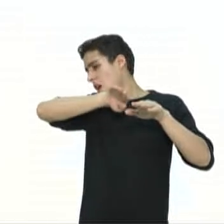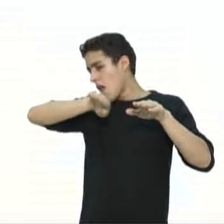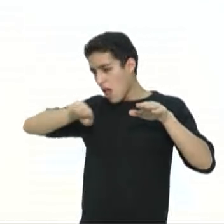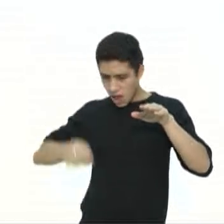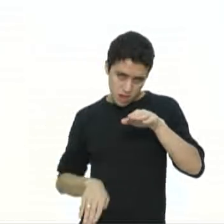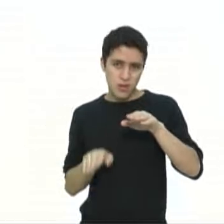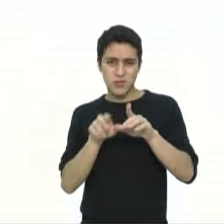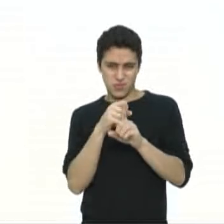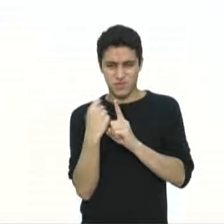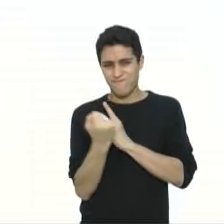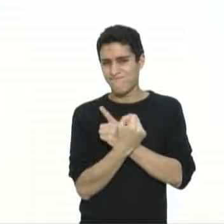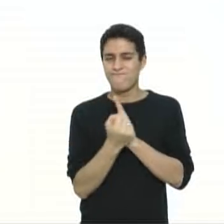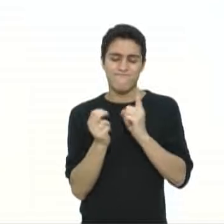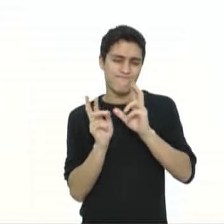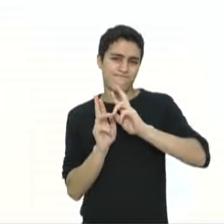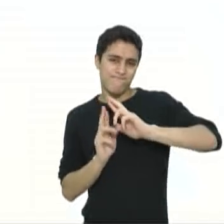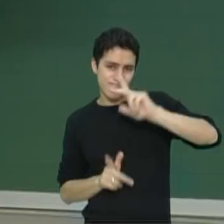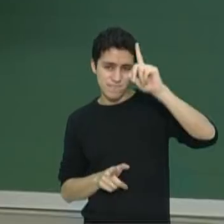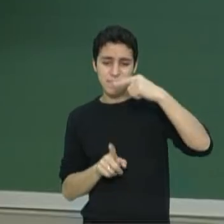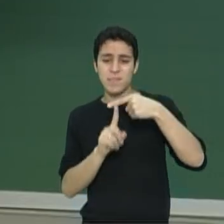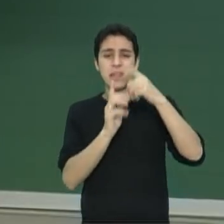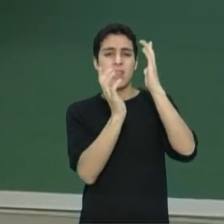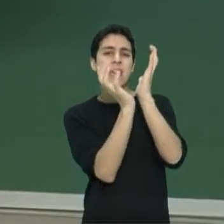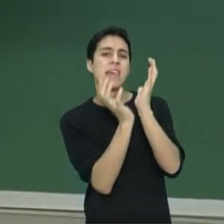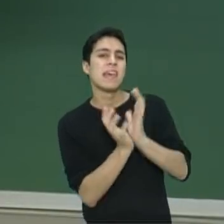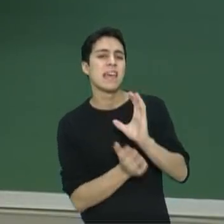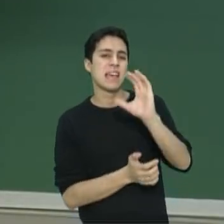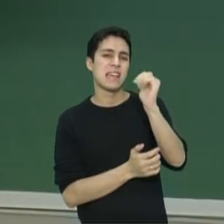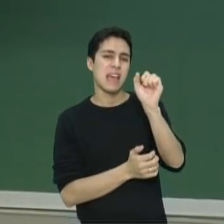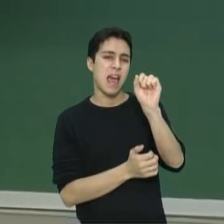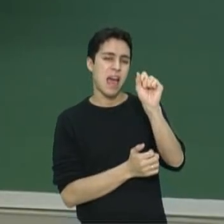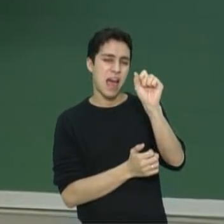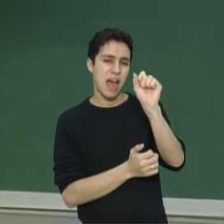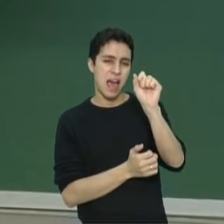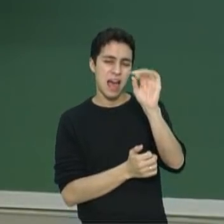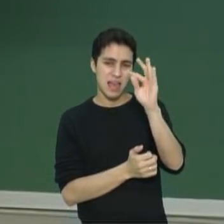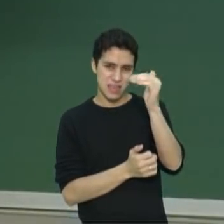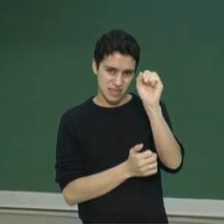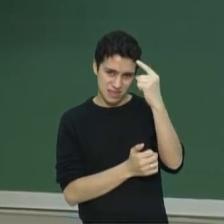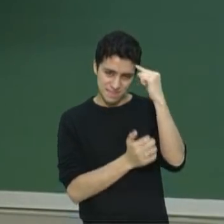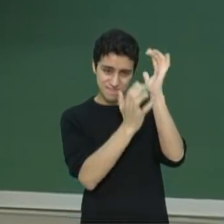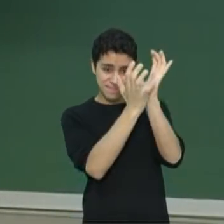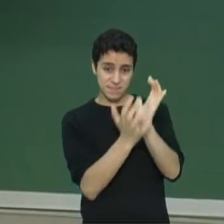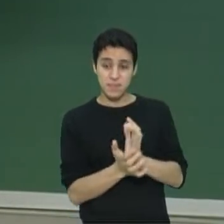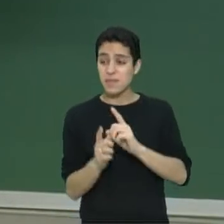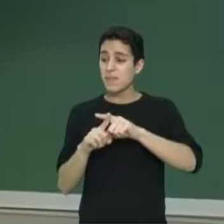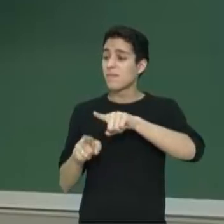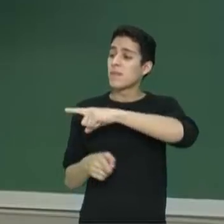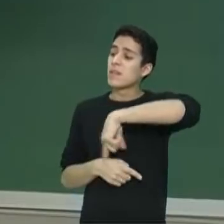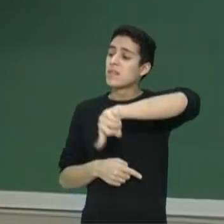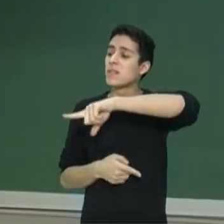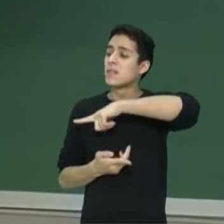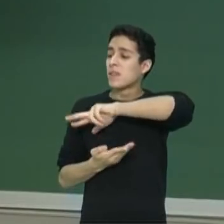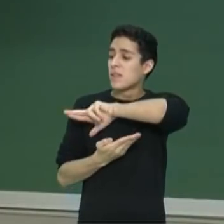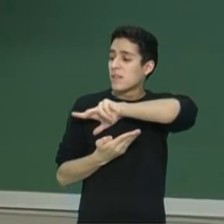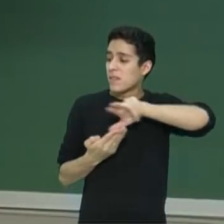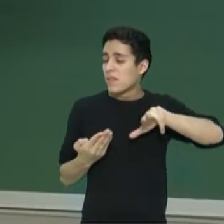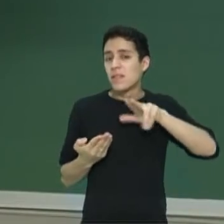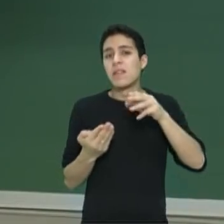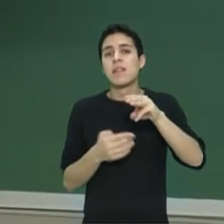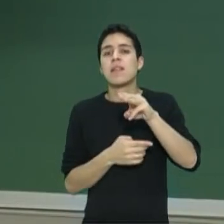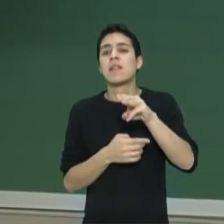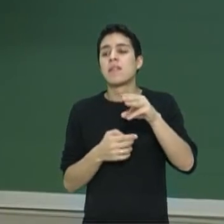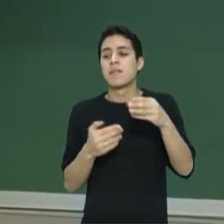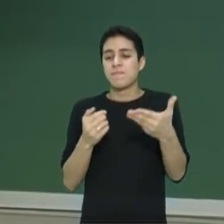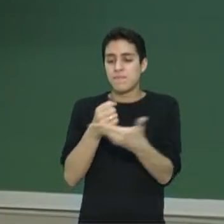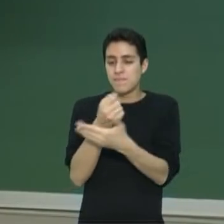tem aquela divisão por castas, né, que a gente viu, mas se destaca pela diversidade da matriz econômica.